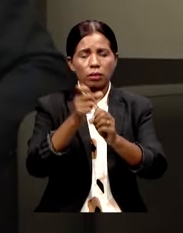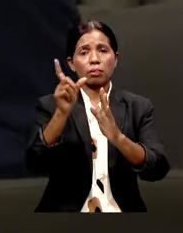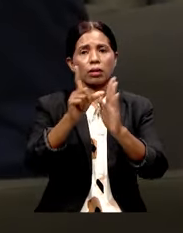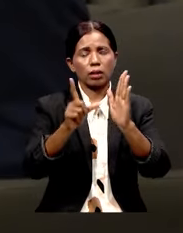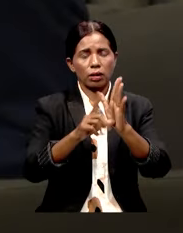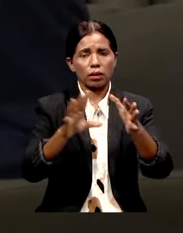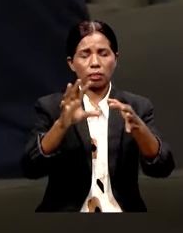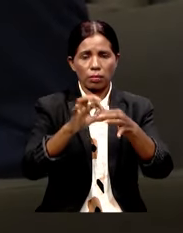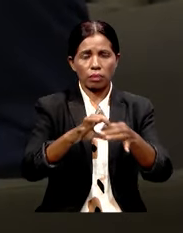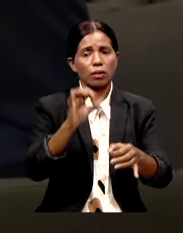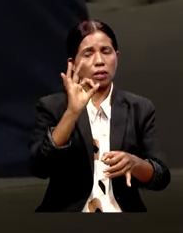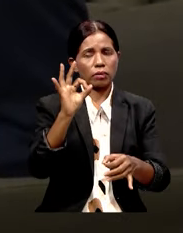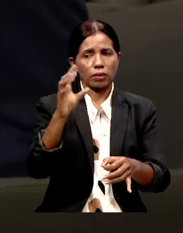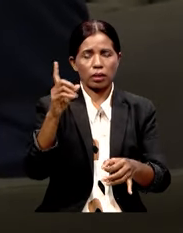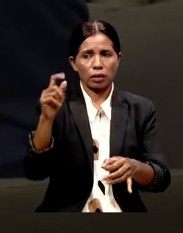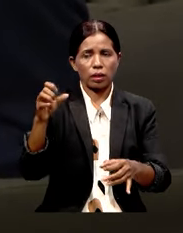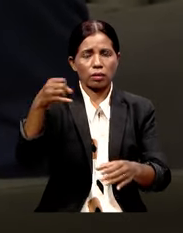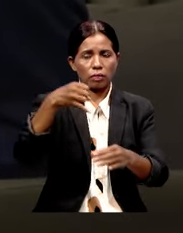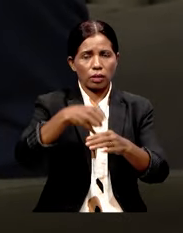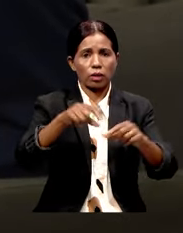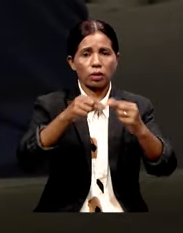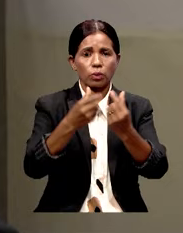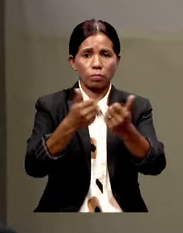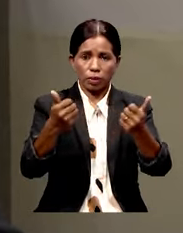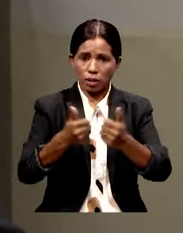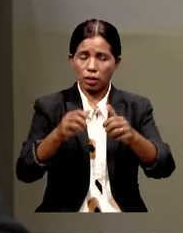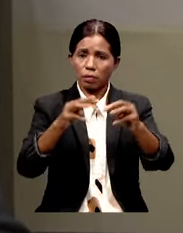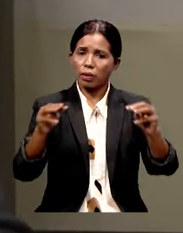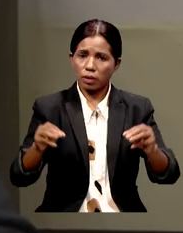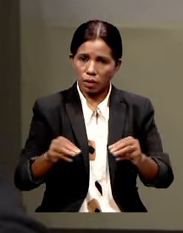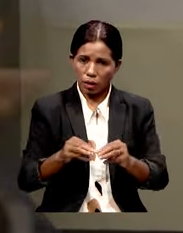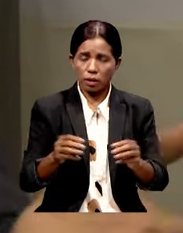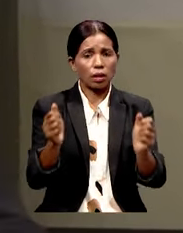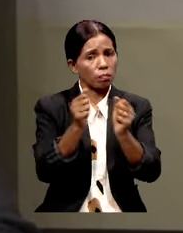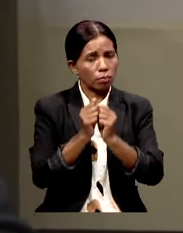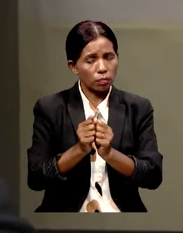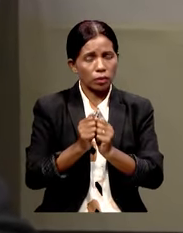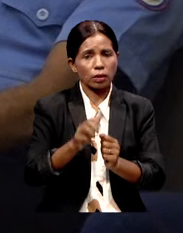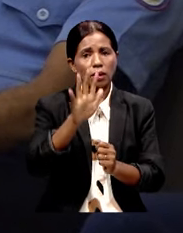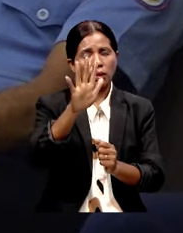membro FFDT, neba envolve an e a grupo arte marciais no arte ritual, a mutuk atus lima